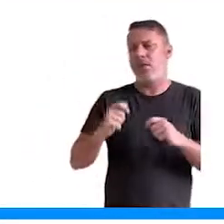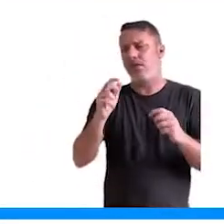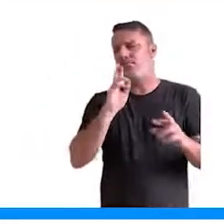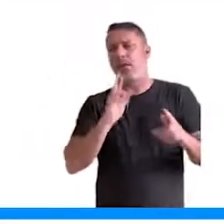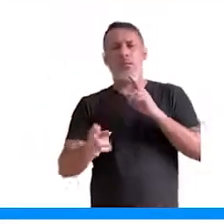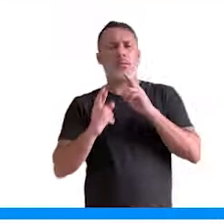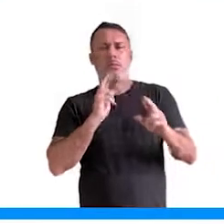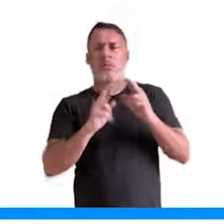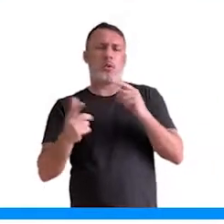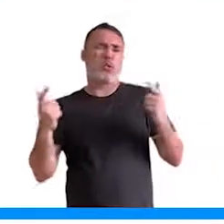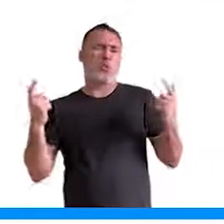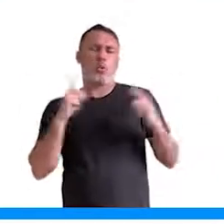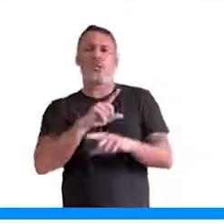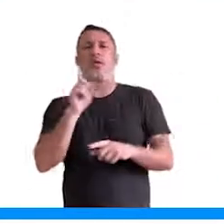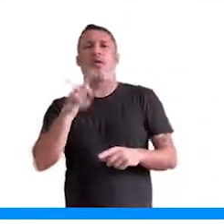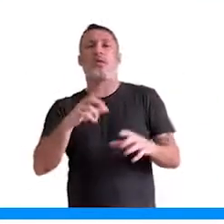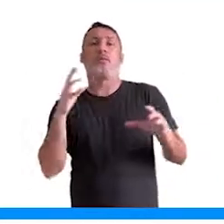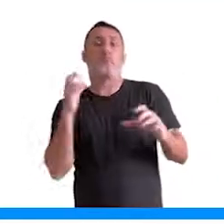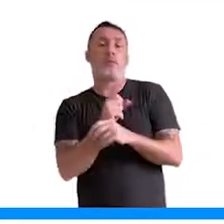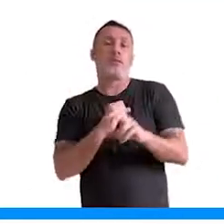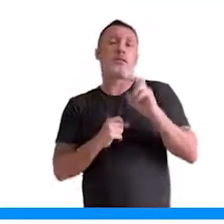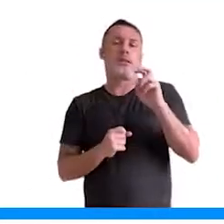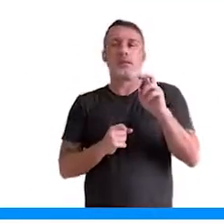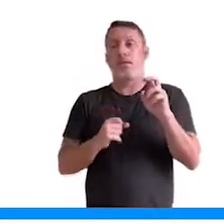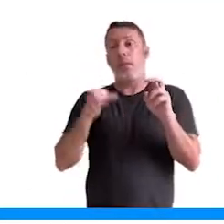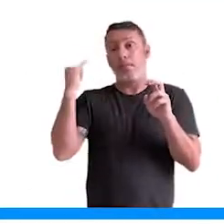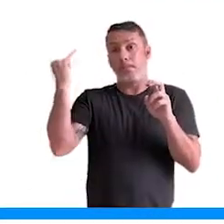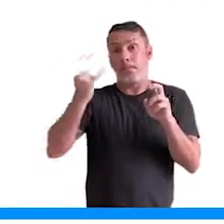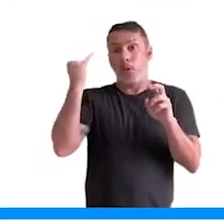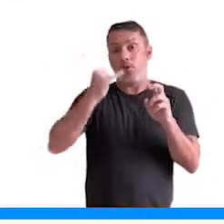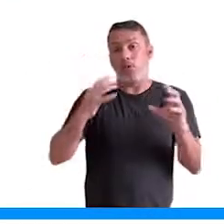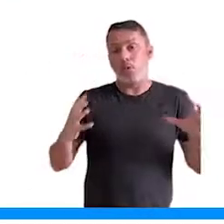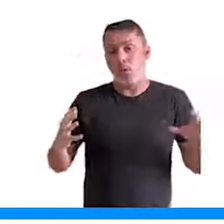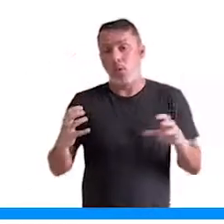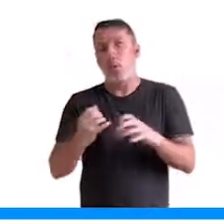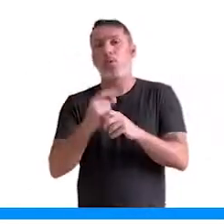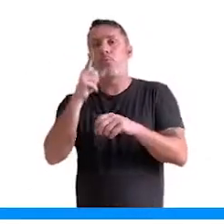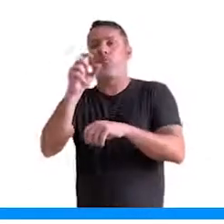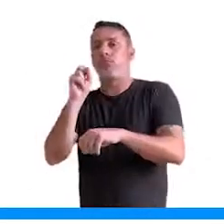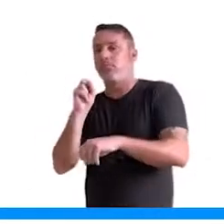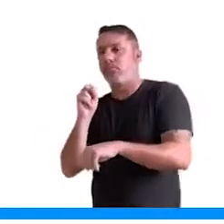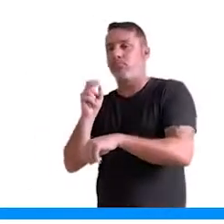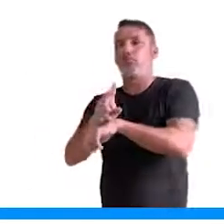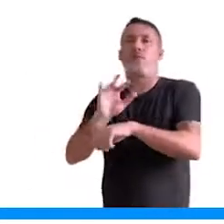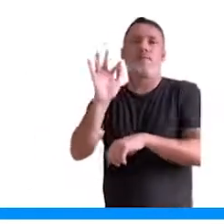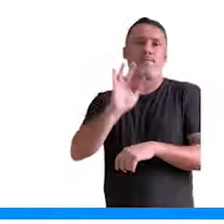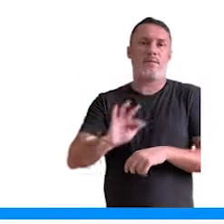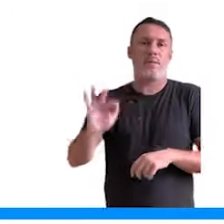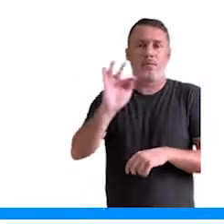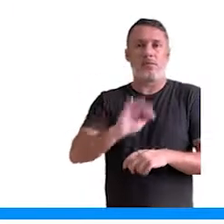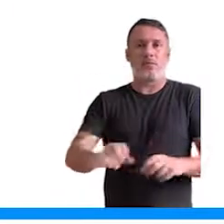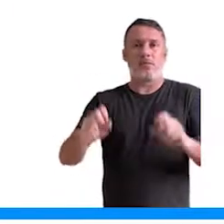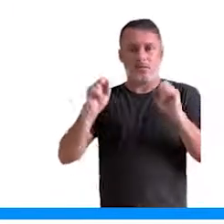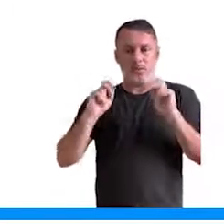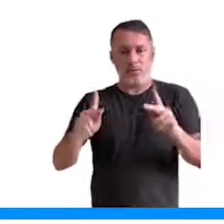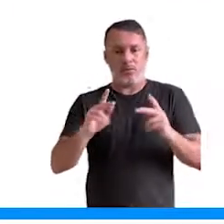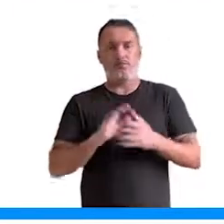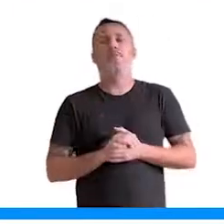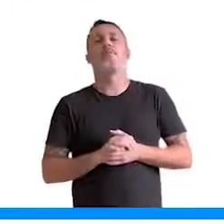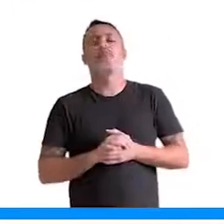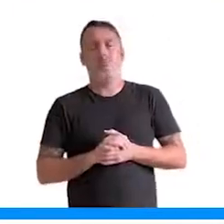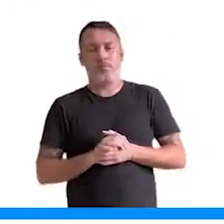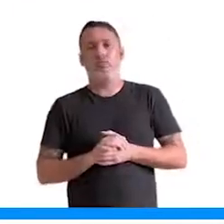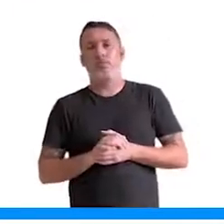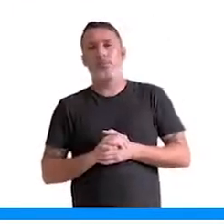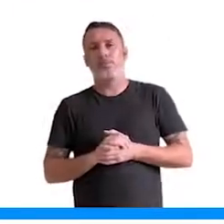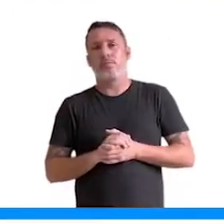vas a acertar los 5 puntos que são muito importantes para entrar em la faculdade. Bem? Então,